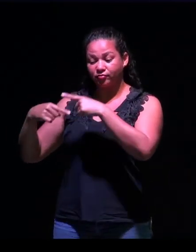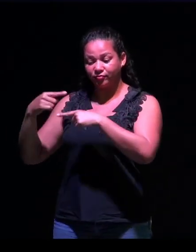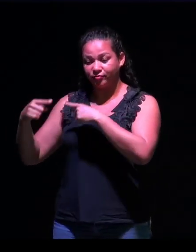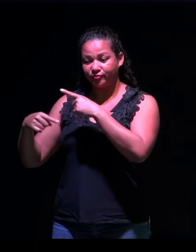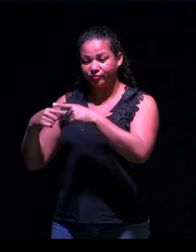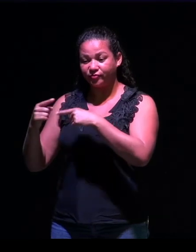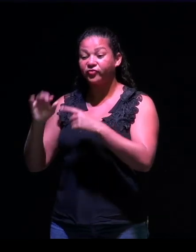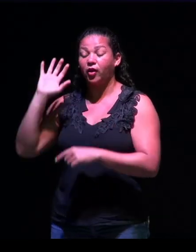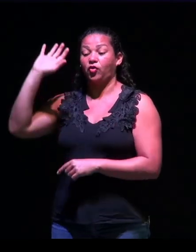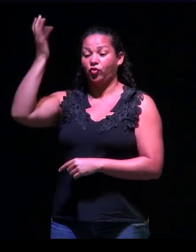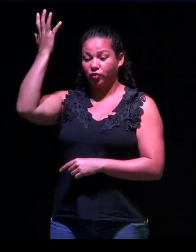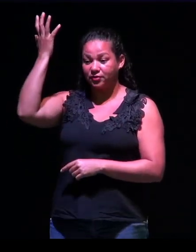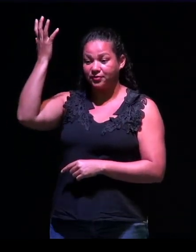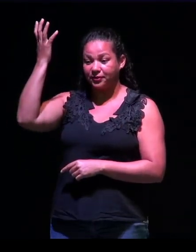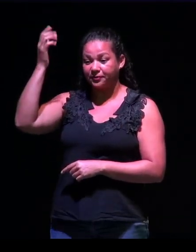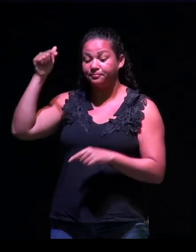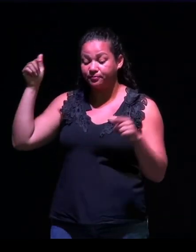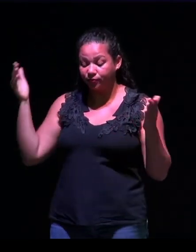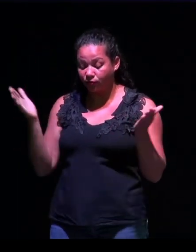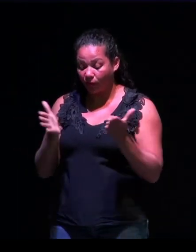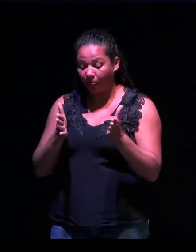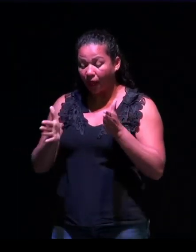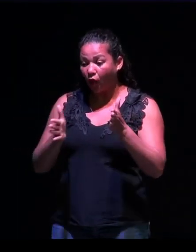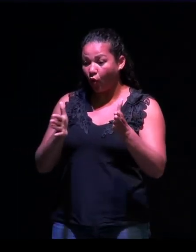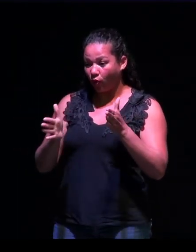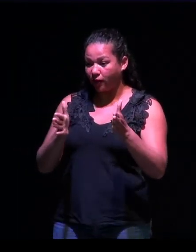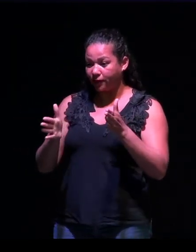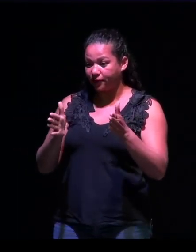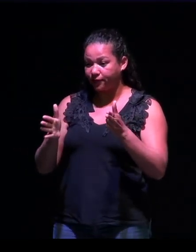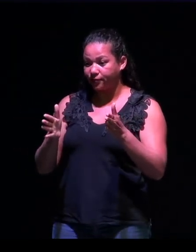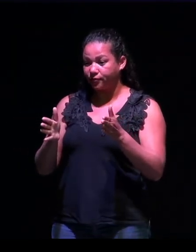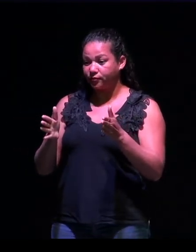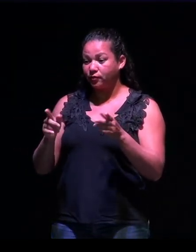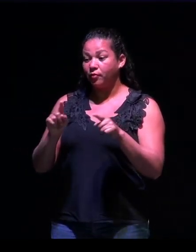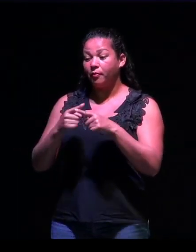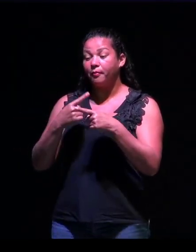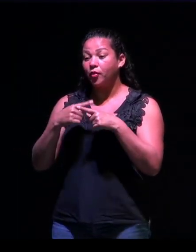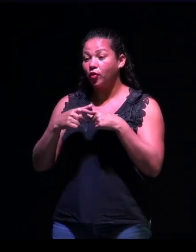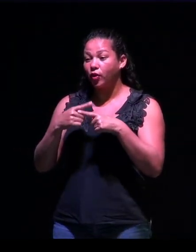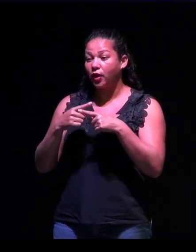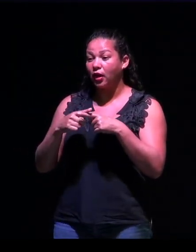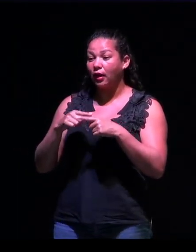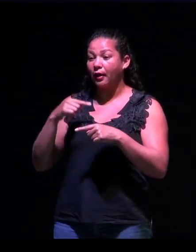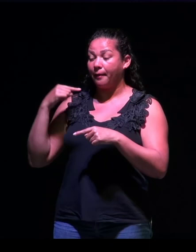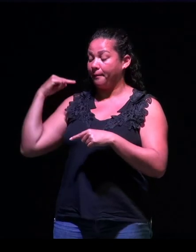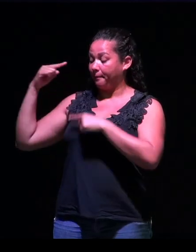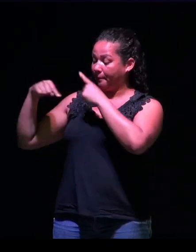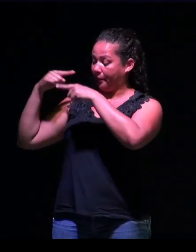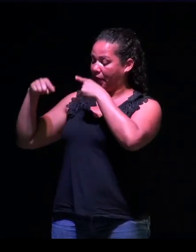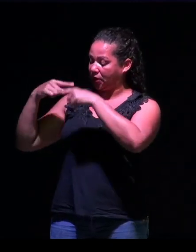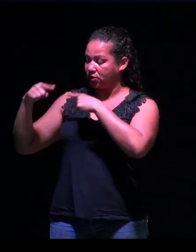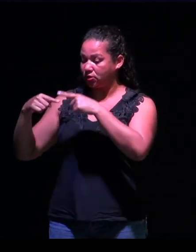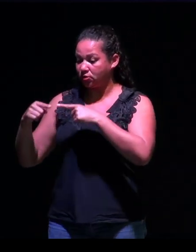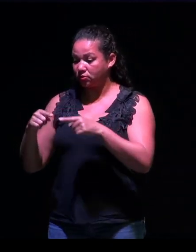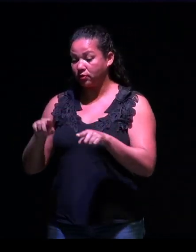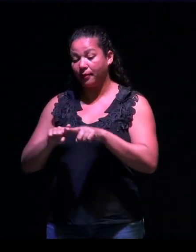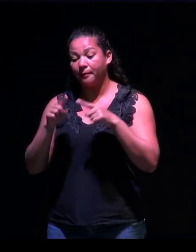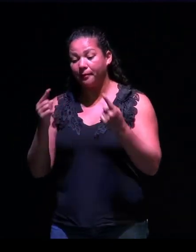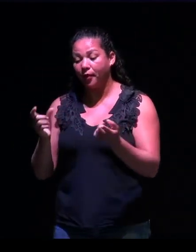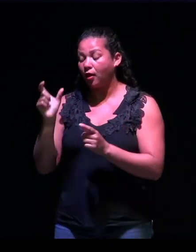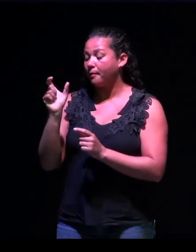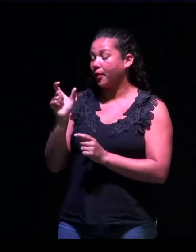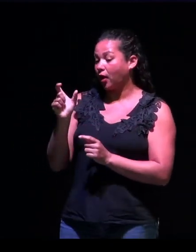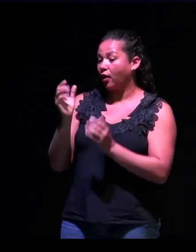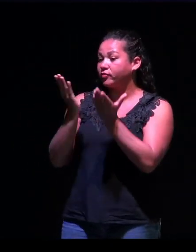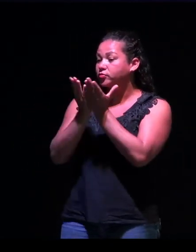Passará os céus e a terra, mas as minhas palavras não passarão. Então, quando Jesus falou da figueira, ele estava dizendo, vocês